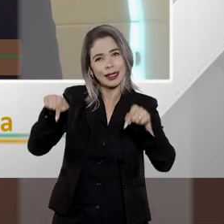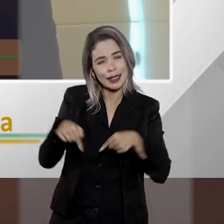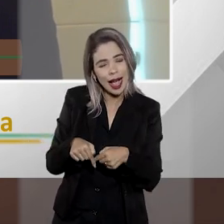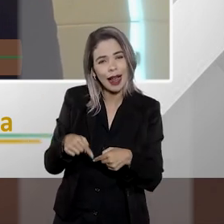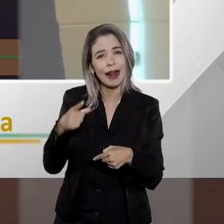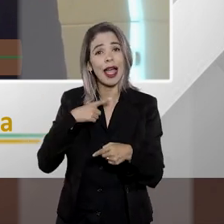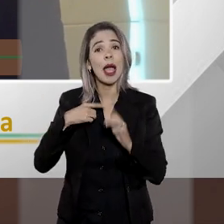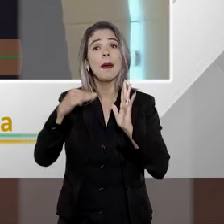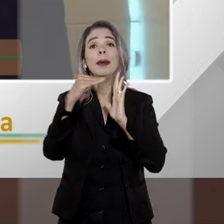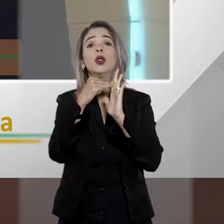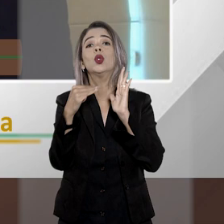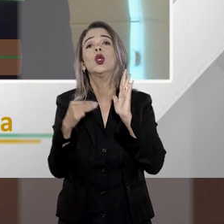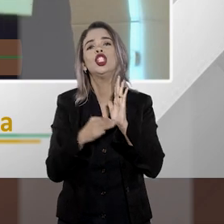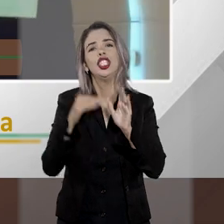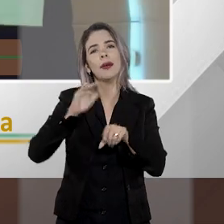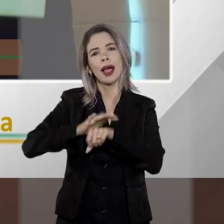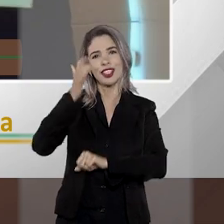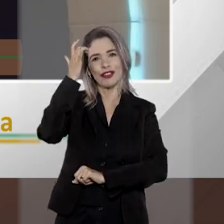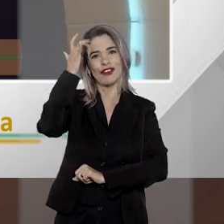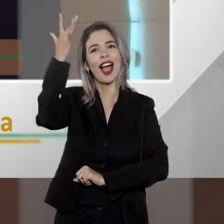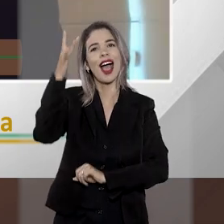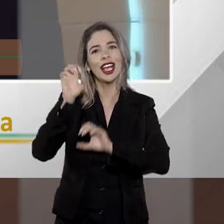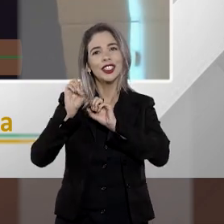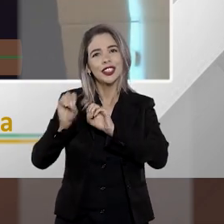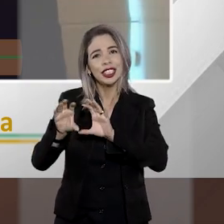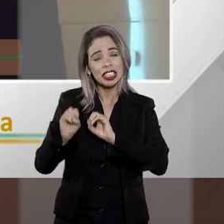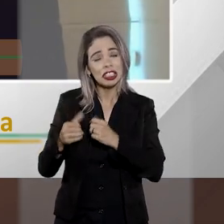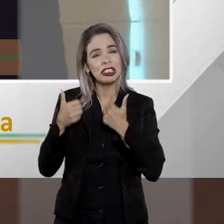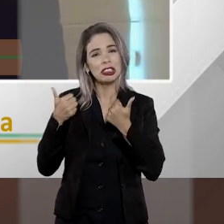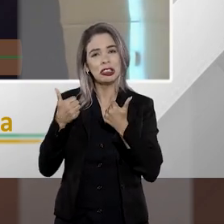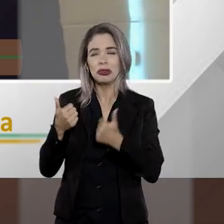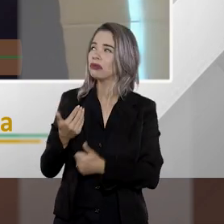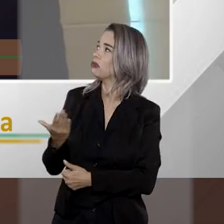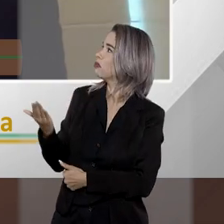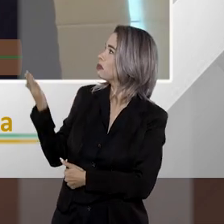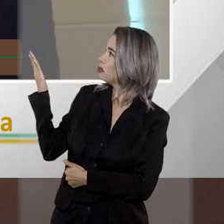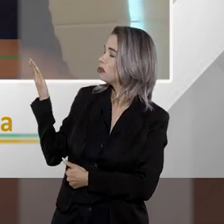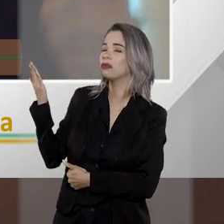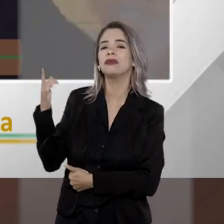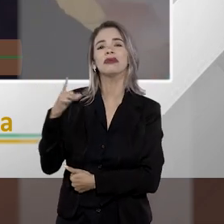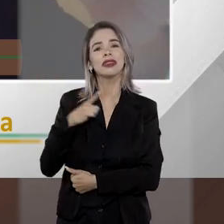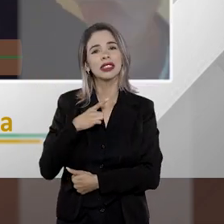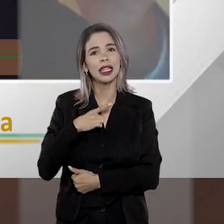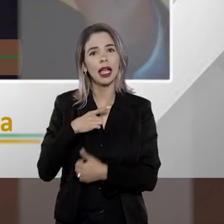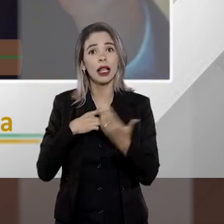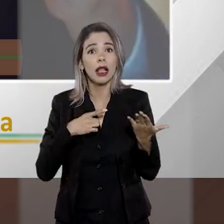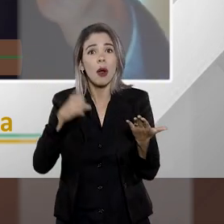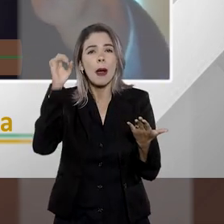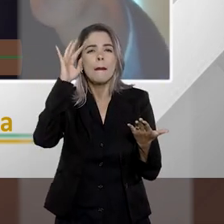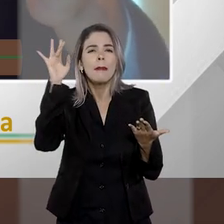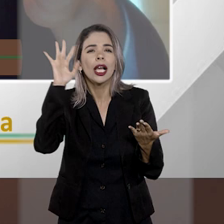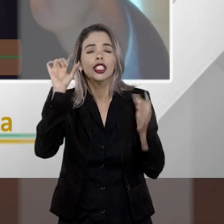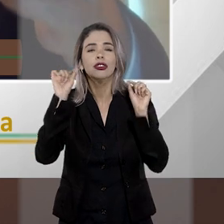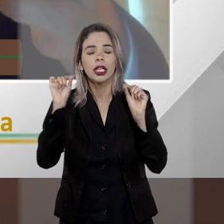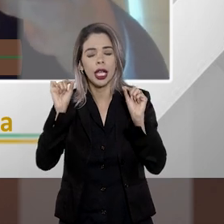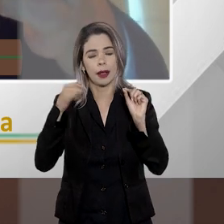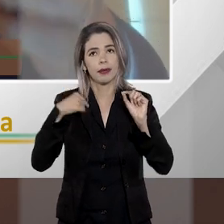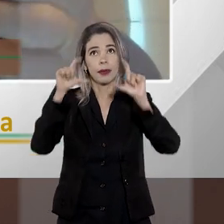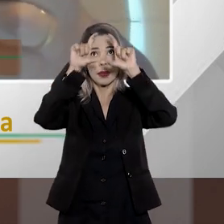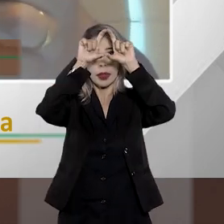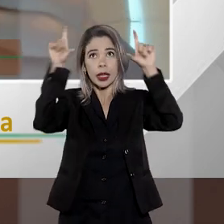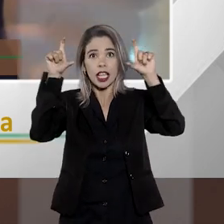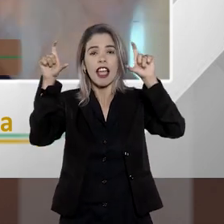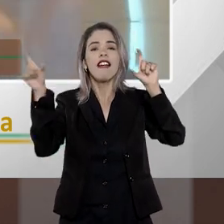Flávio, querido, é uma metodologia ativa, né, de ensino, que está super na moda, né, esse trecho. Então, imaginem aqui, regime